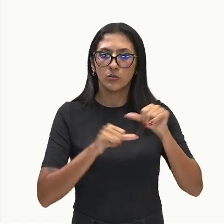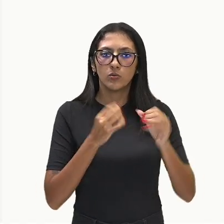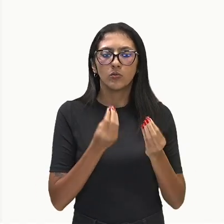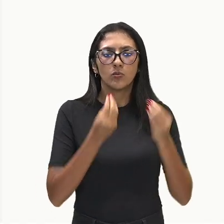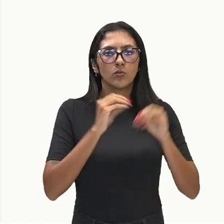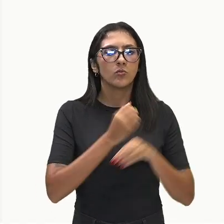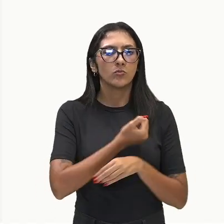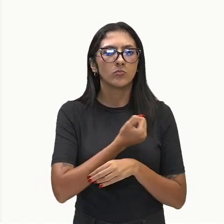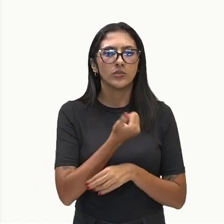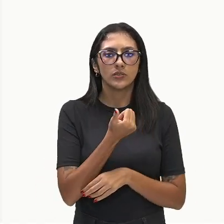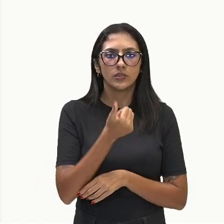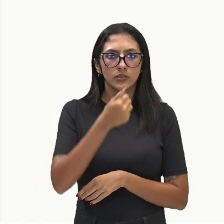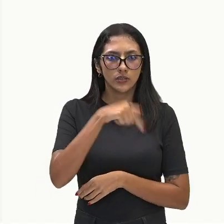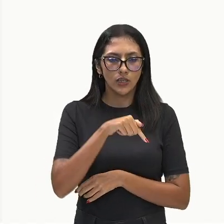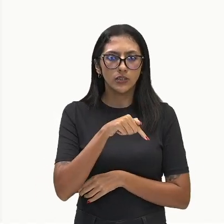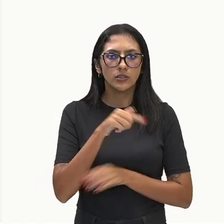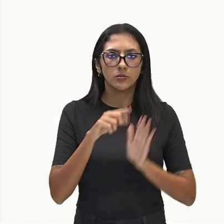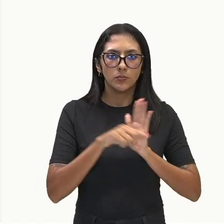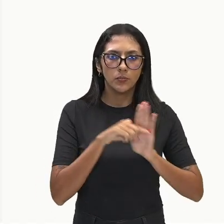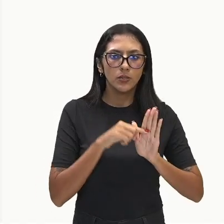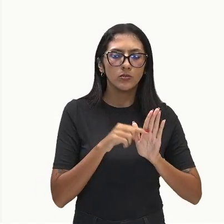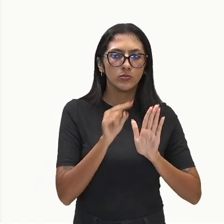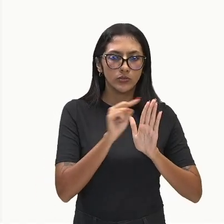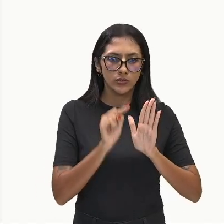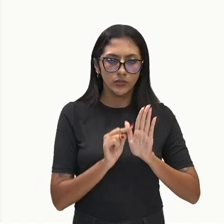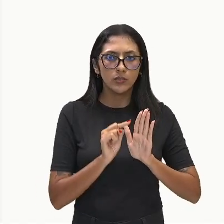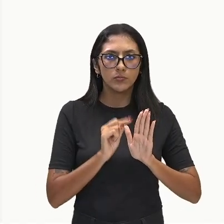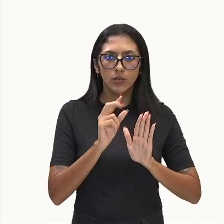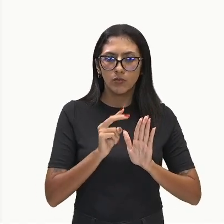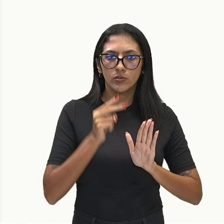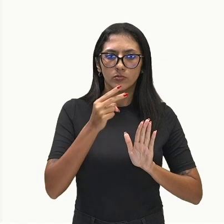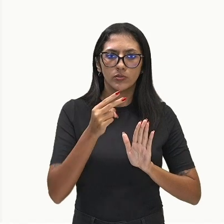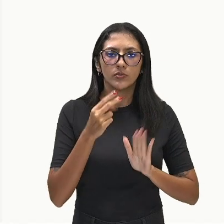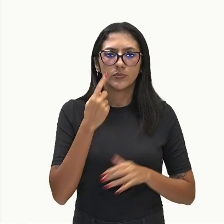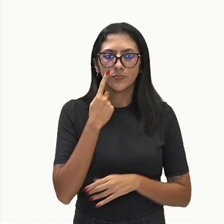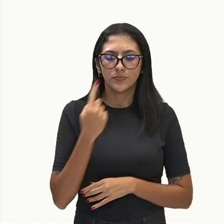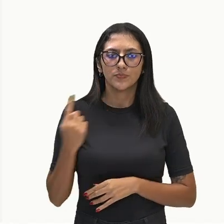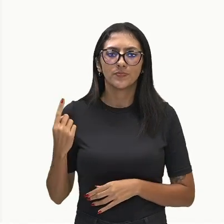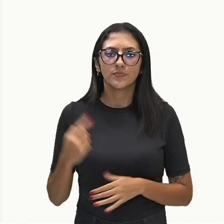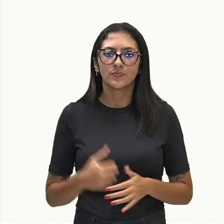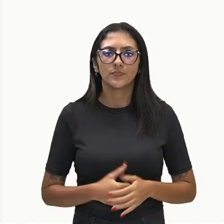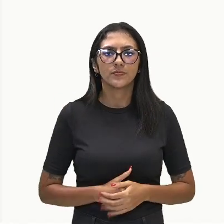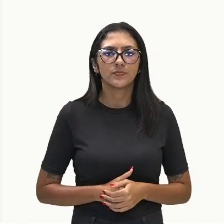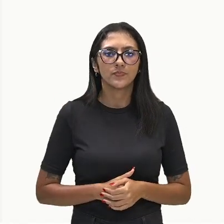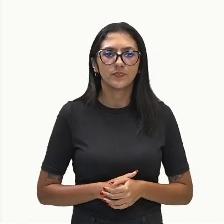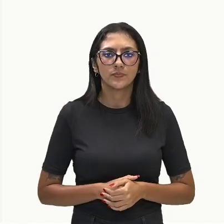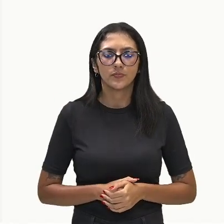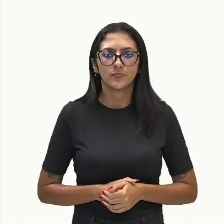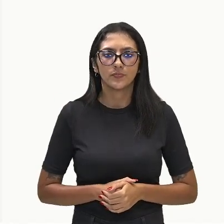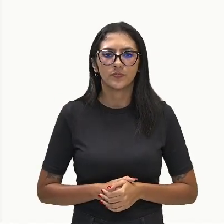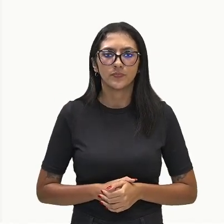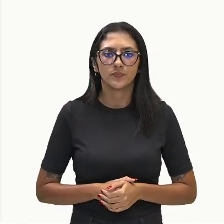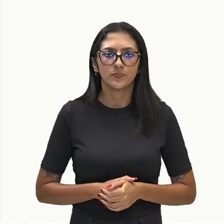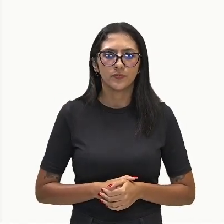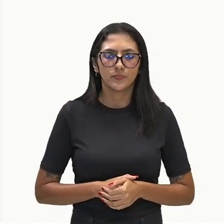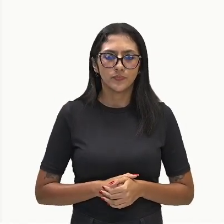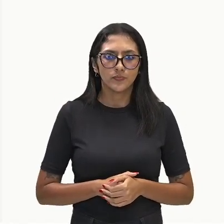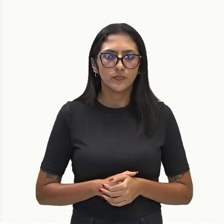menos z, tudo elevado ao quadrado, igual a 64 menos y ao quadrado.